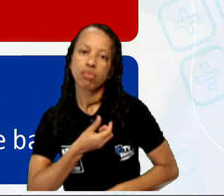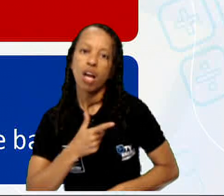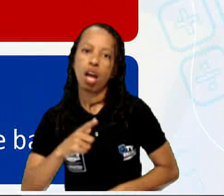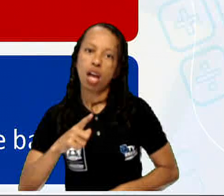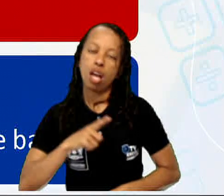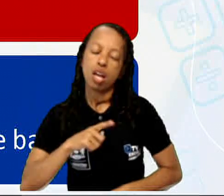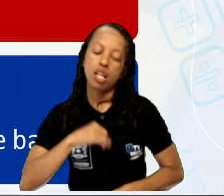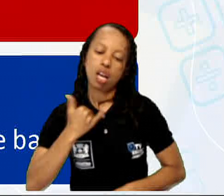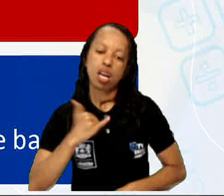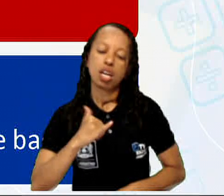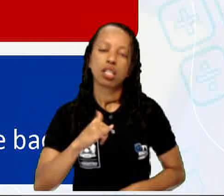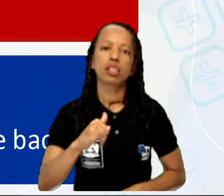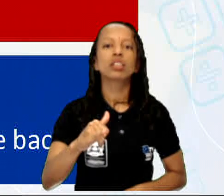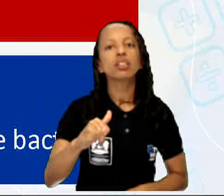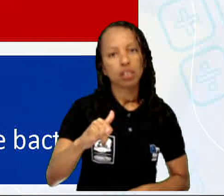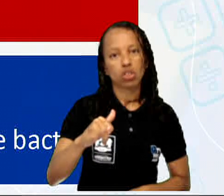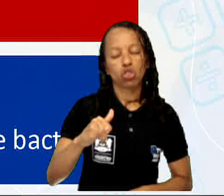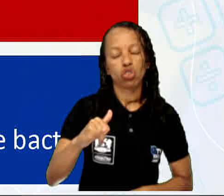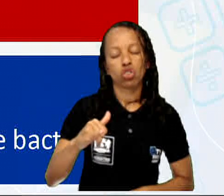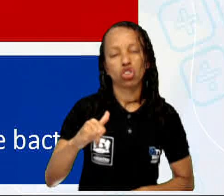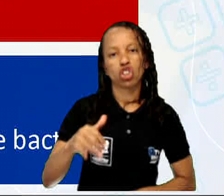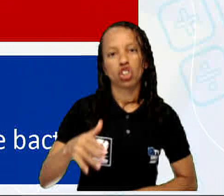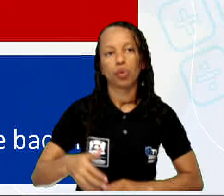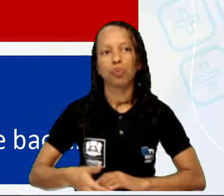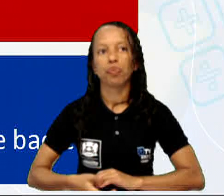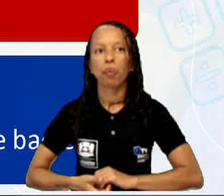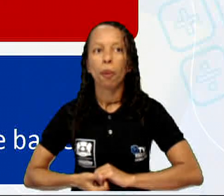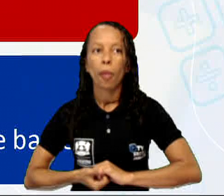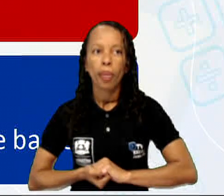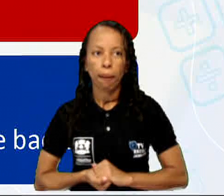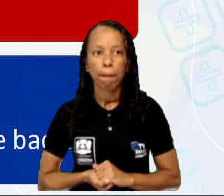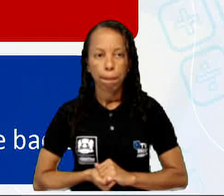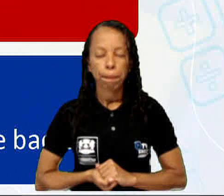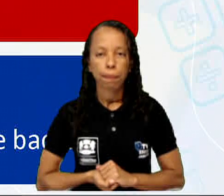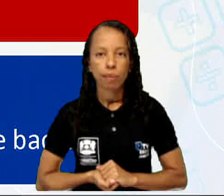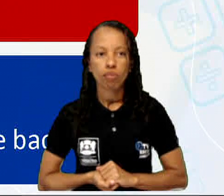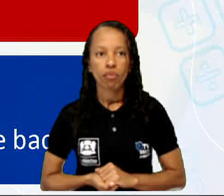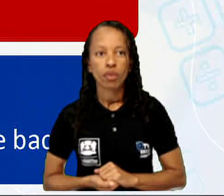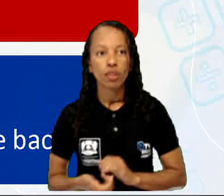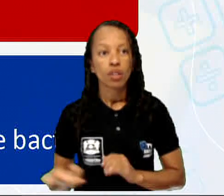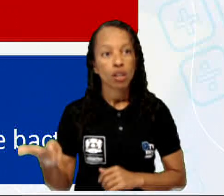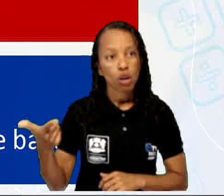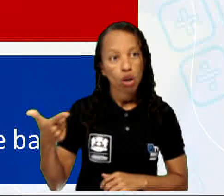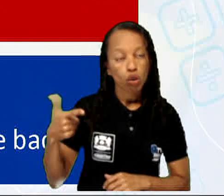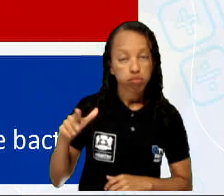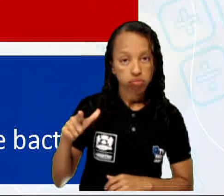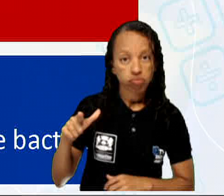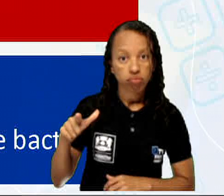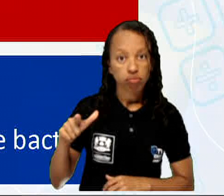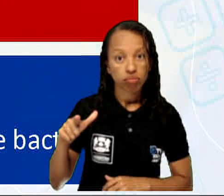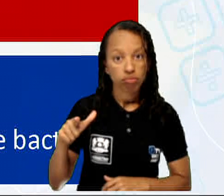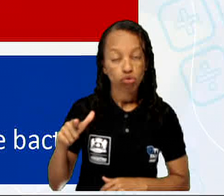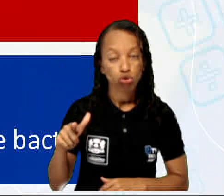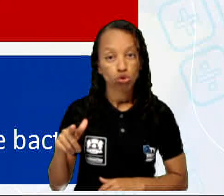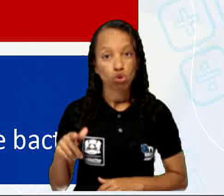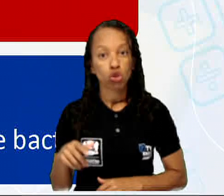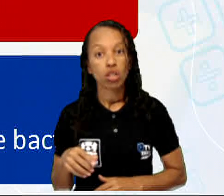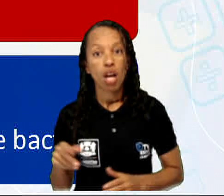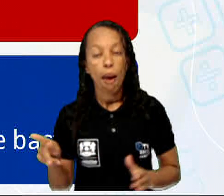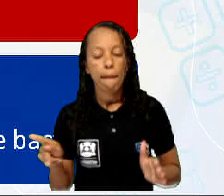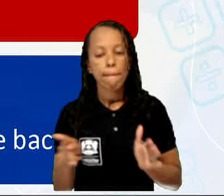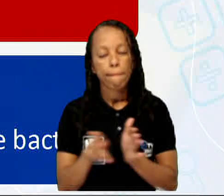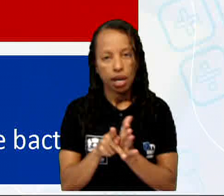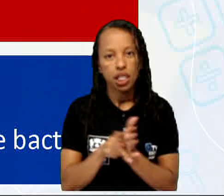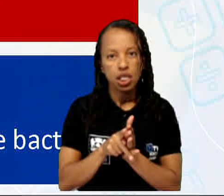se alimentam dela. Outro componente, faz parte do componente biótico, são os animais em geral, que